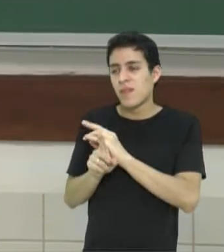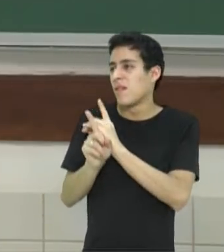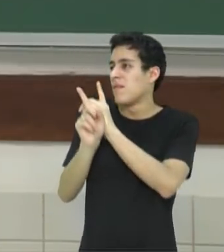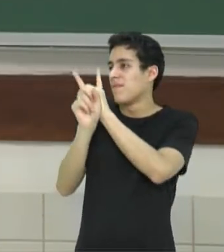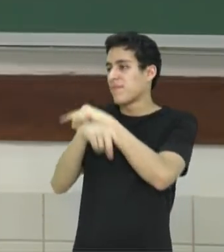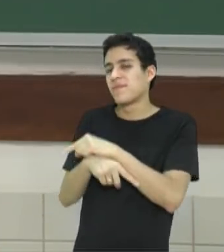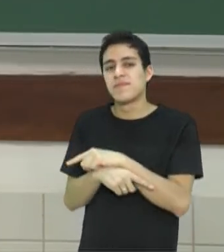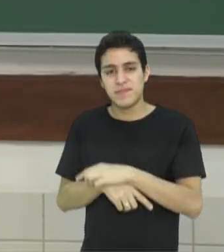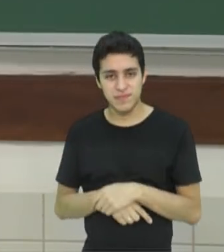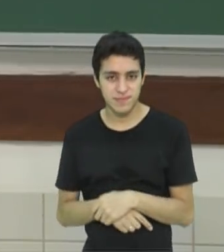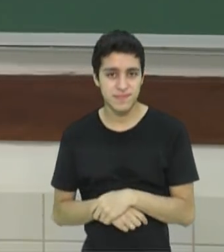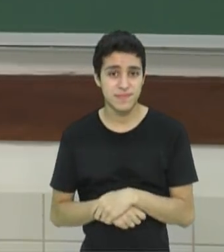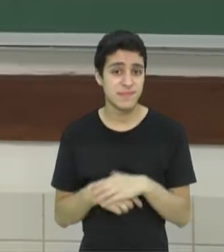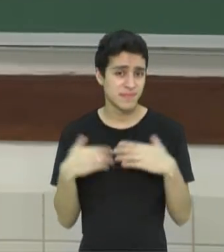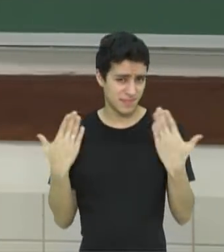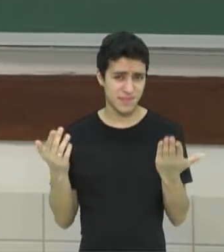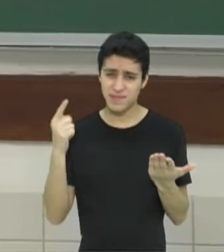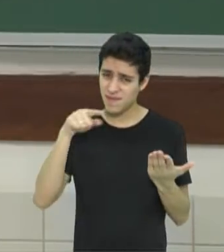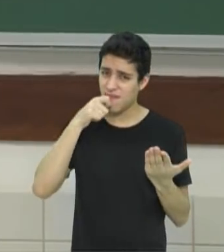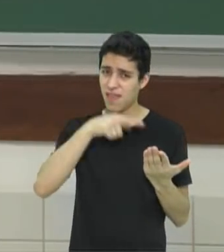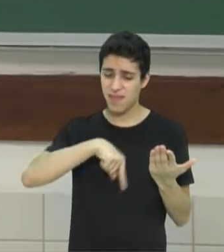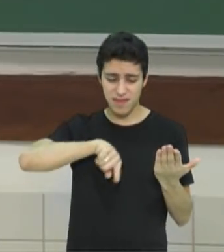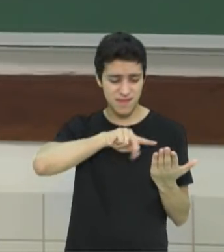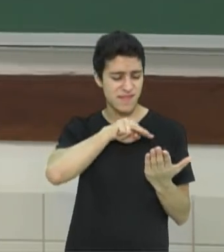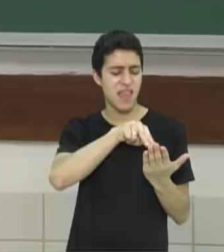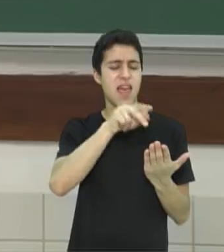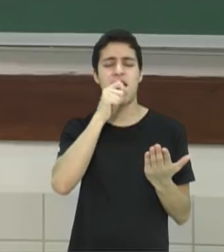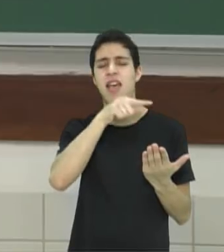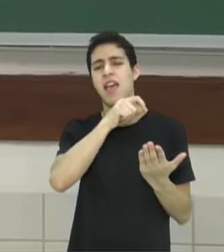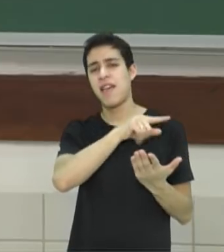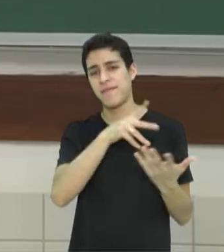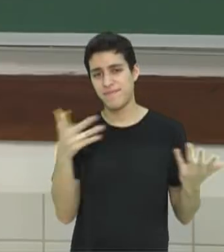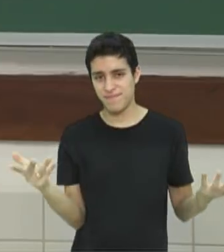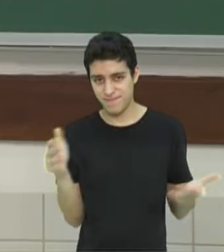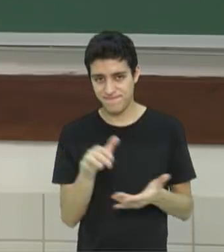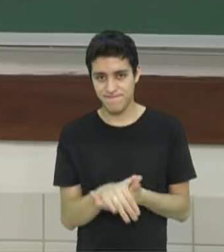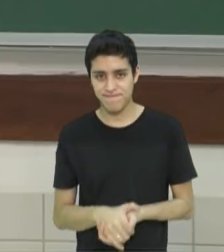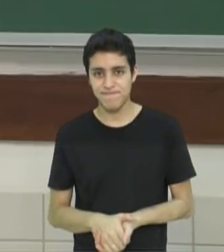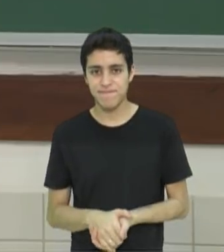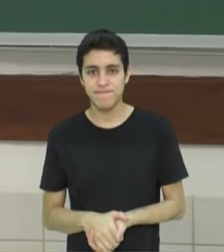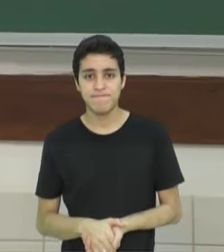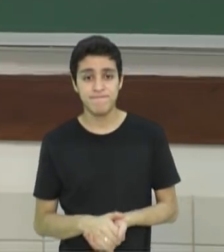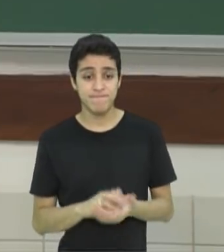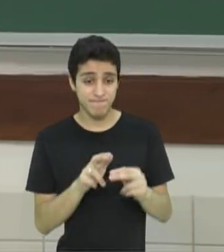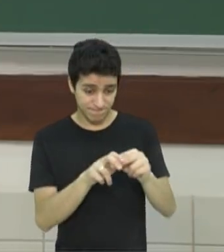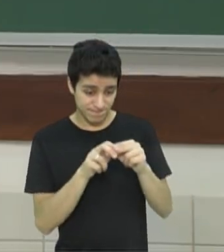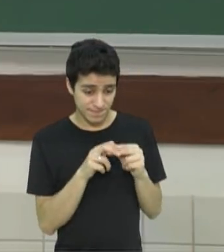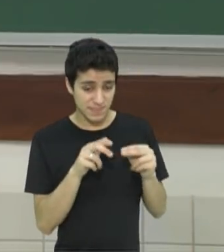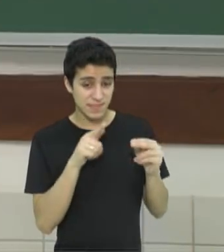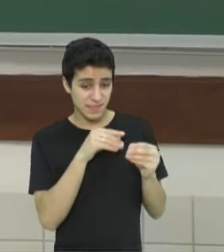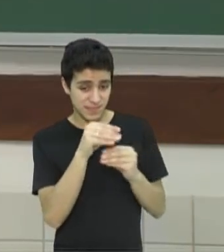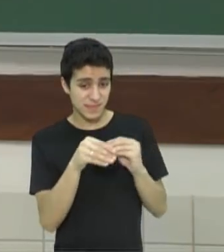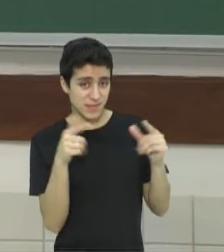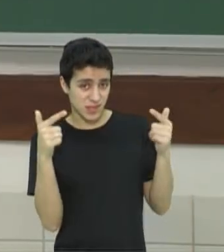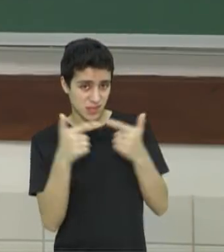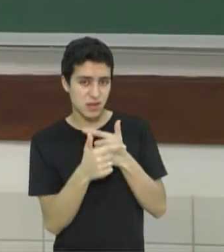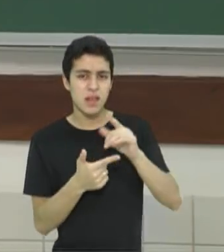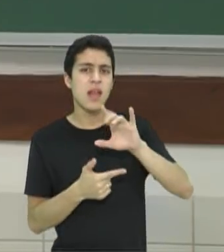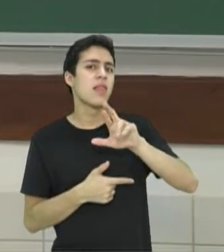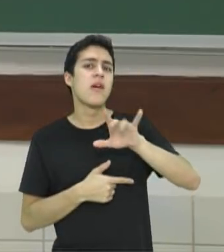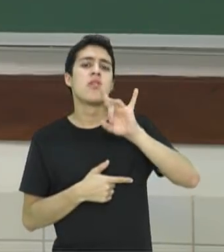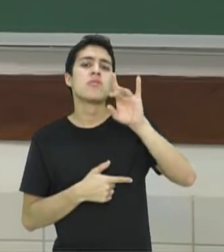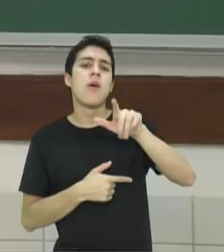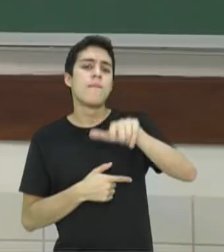outra. Geralmente, isso é engraçado para nós. Então, é isso que gerou o humor ali. Não é só uma